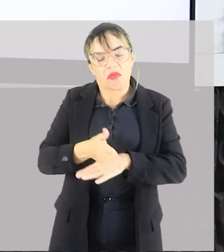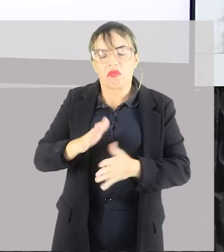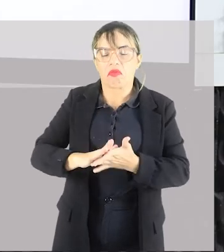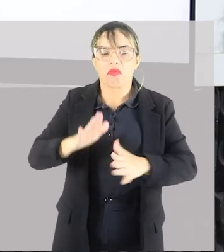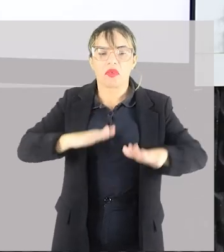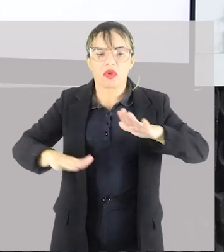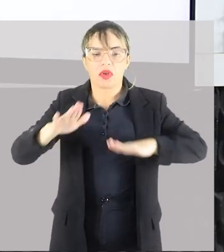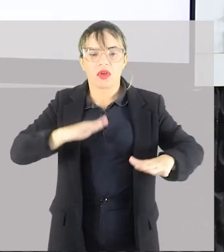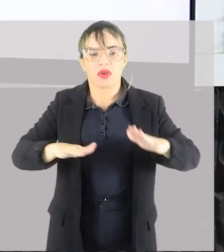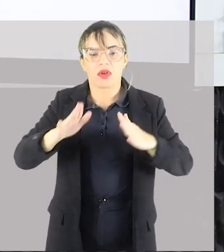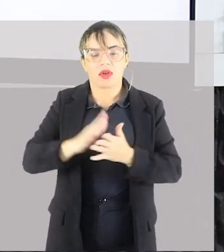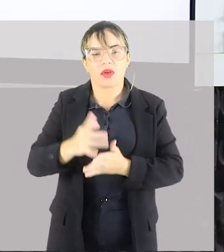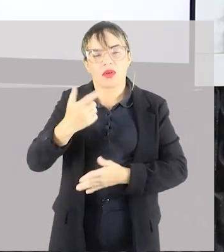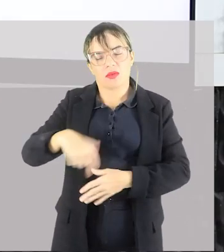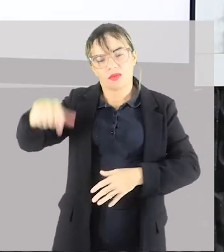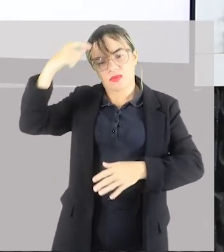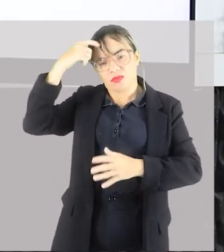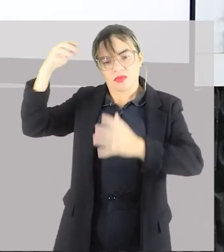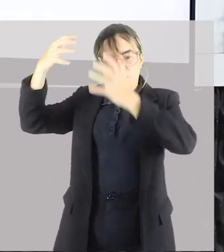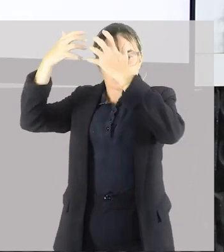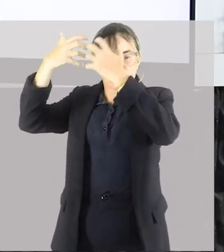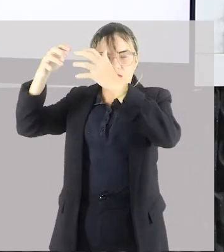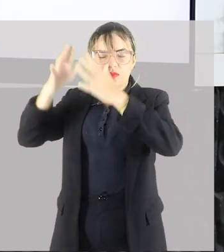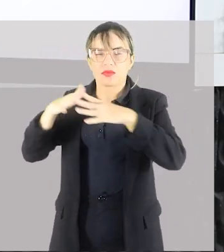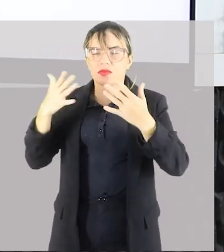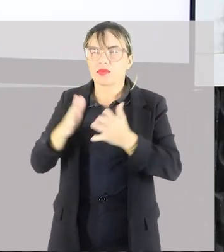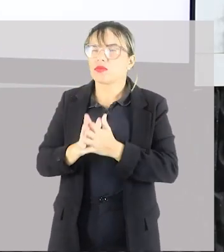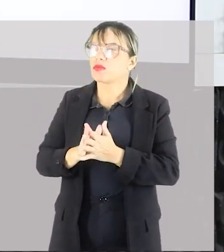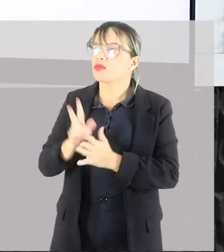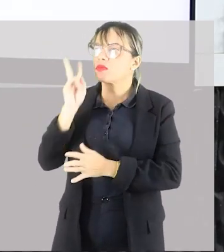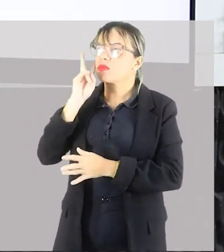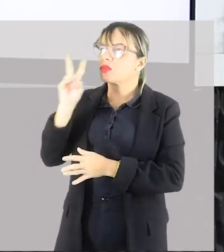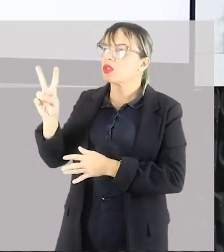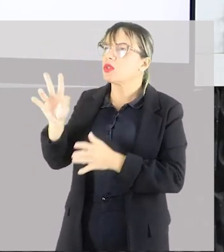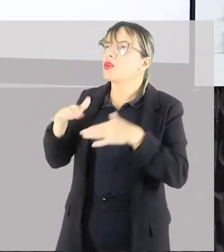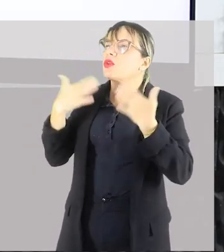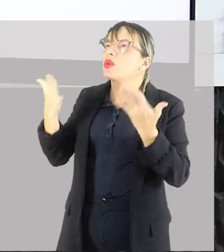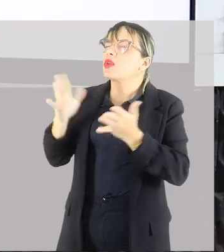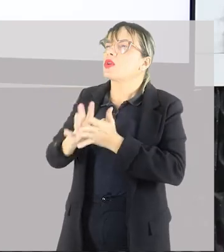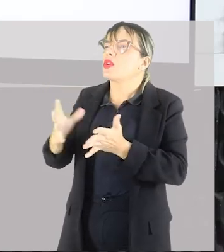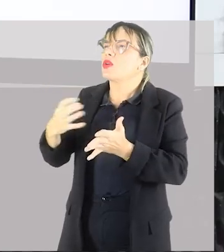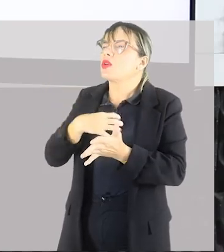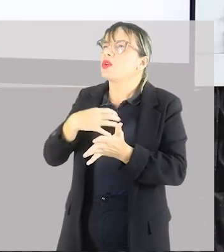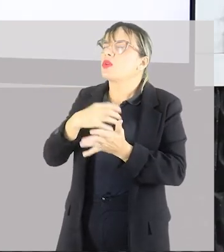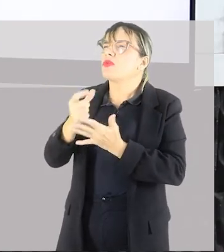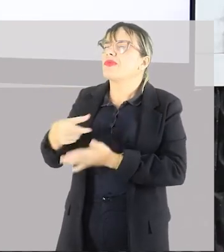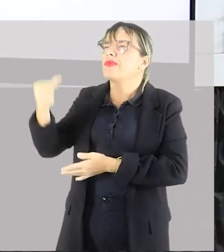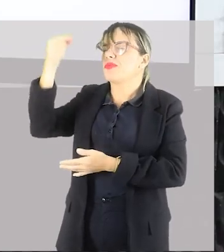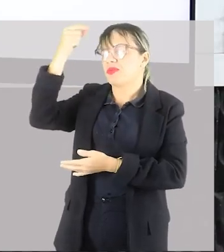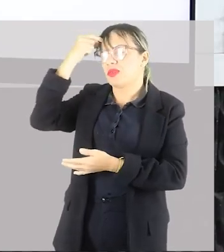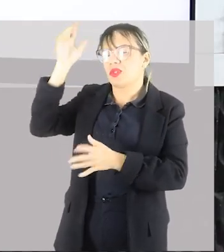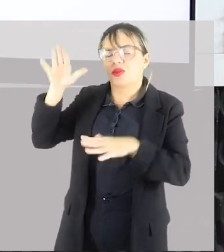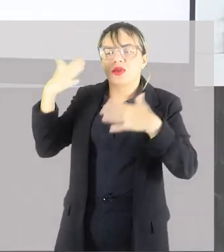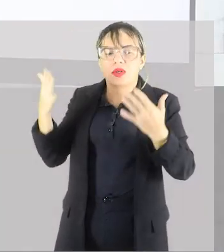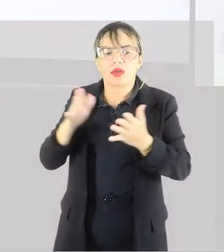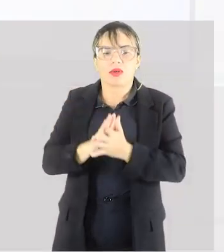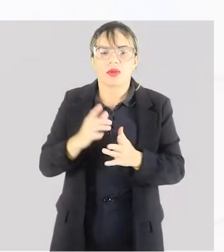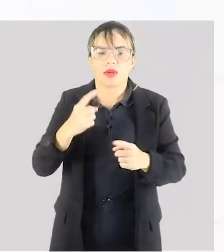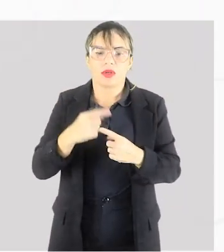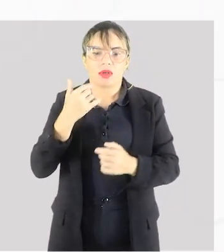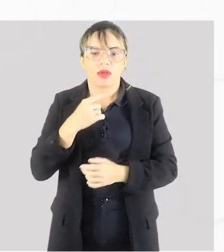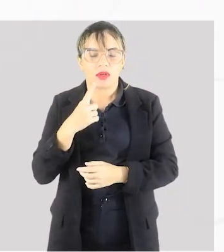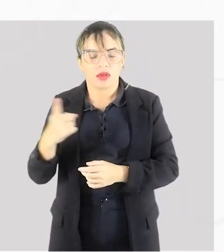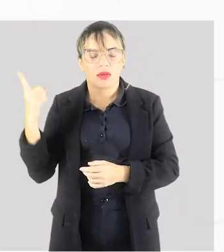também reflexivas. São obras produzidas para você olhar e dizer assim, isto me remete ao quê? Eu estou pensando sobre isso, exatamente o quê?